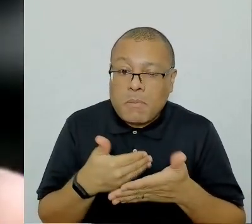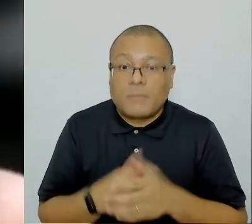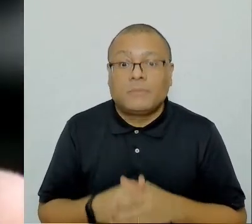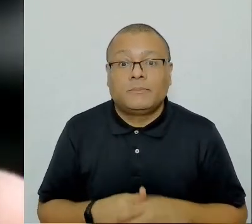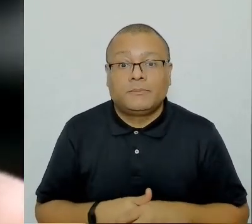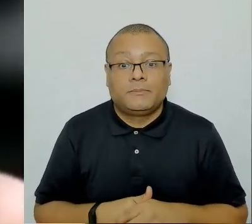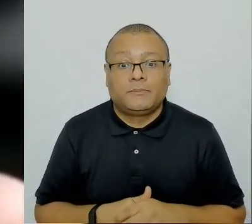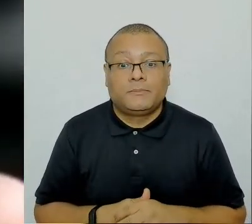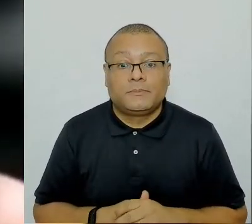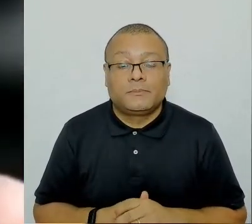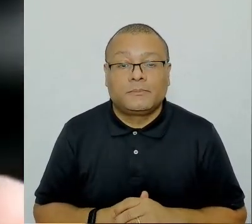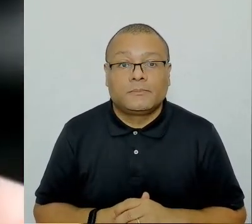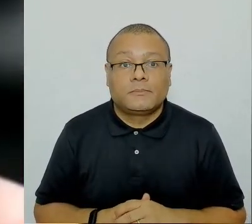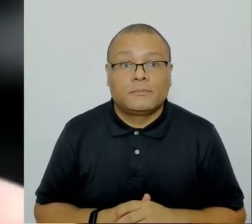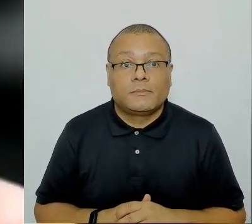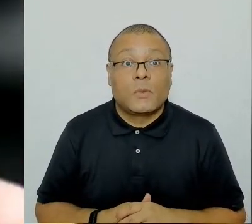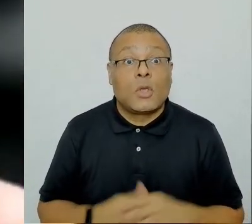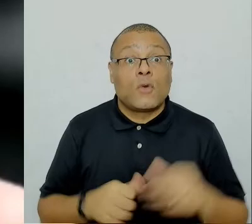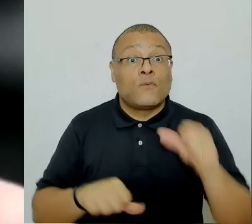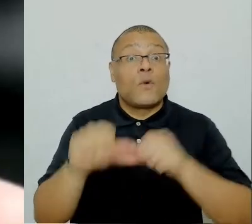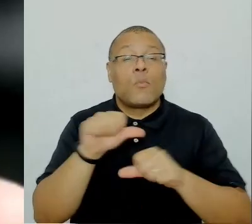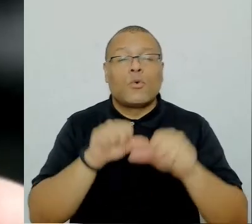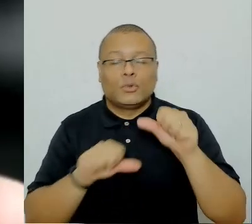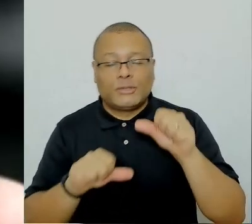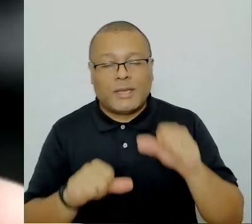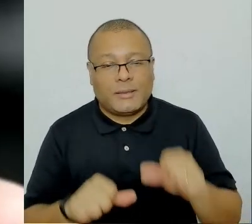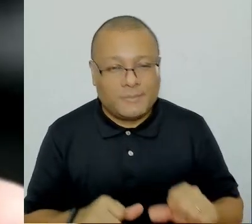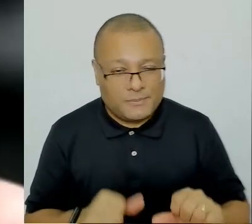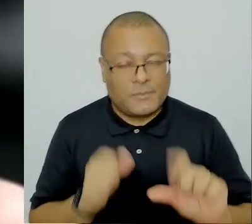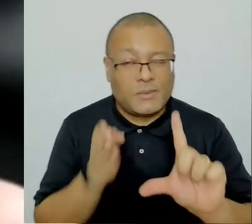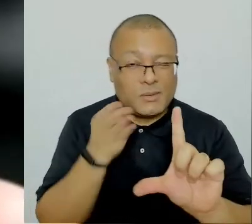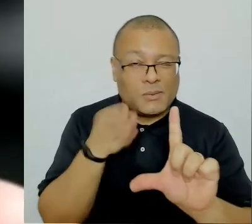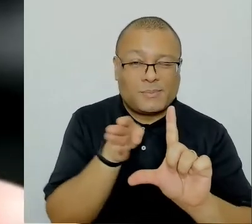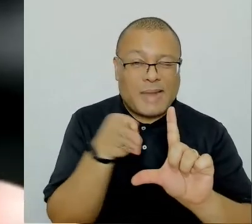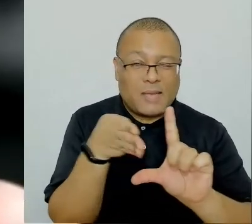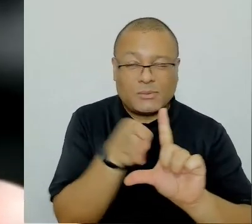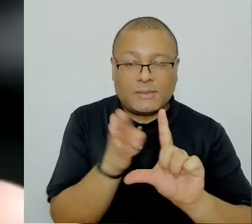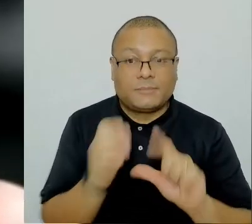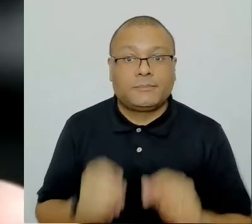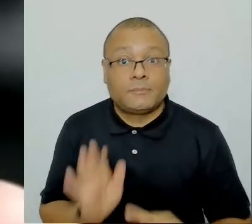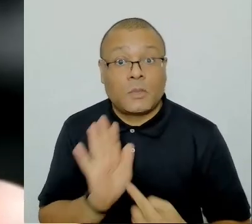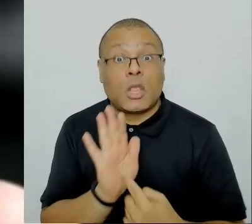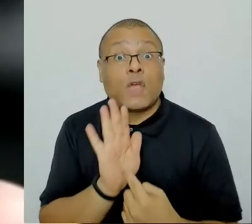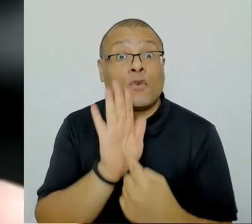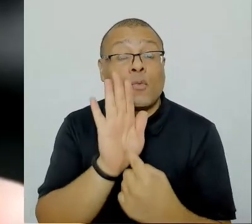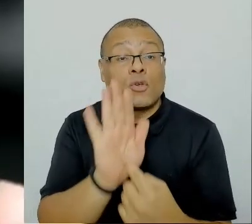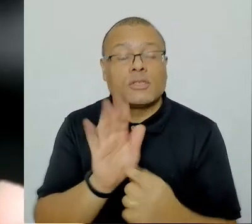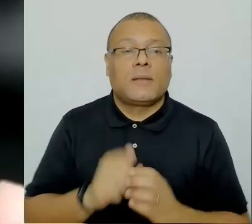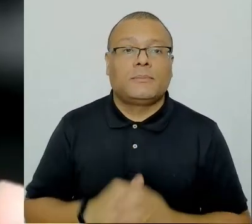na hora. Vou só mudar aqui para o meu browser para mostrar para vocês